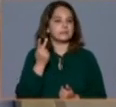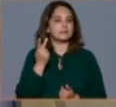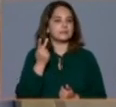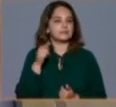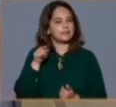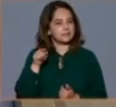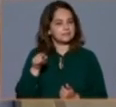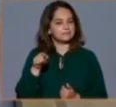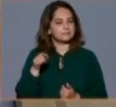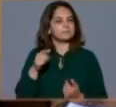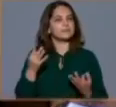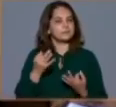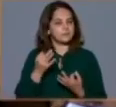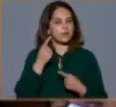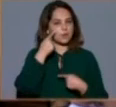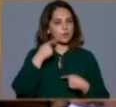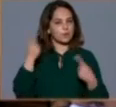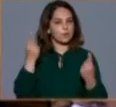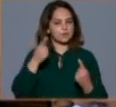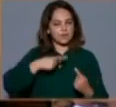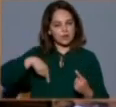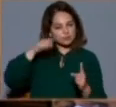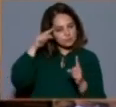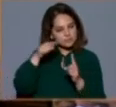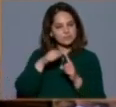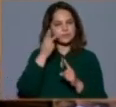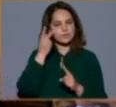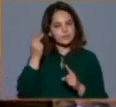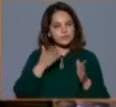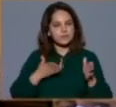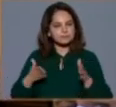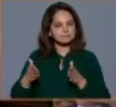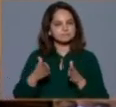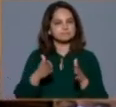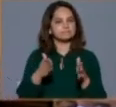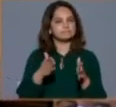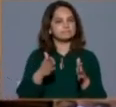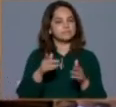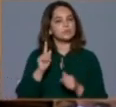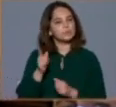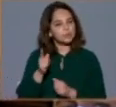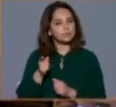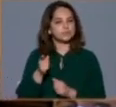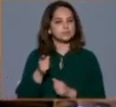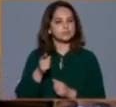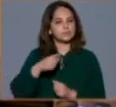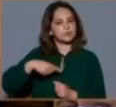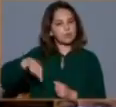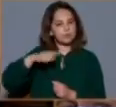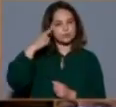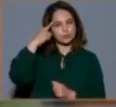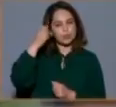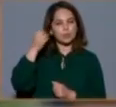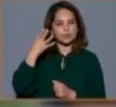sinal do quanto fomos criados para a vida. Por isso, vamos compreendendo que